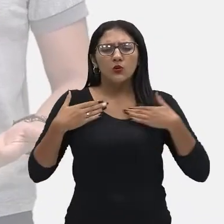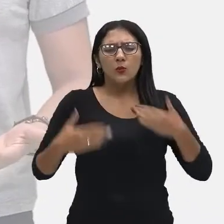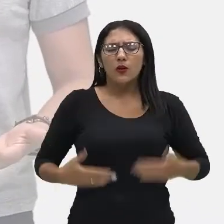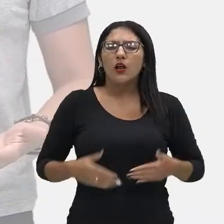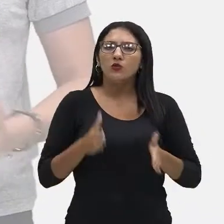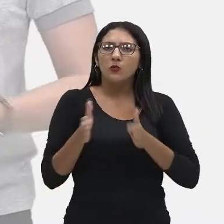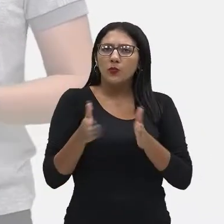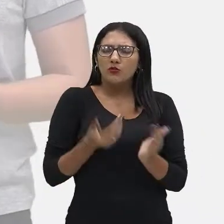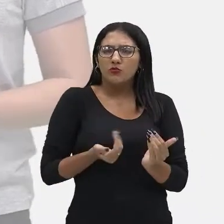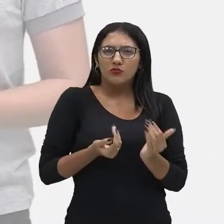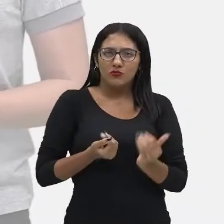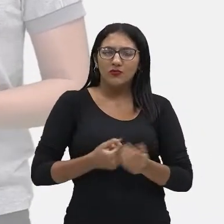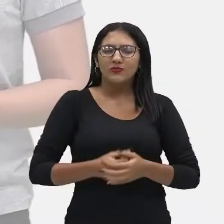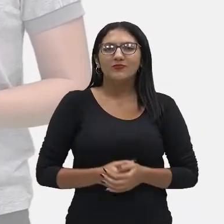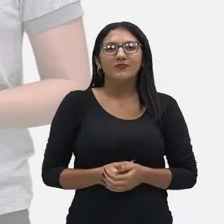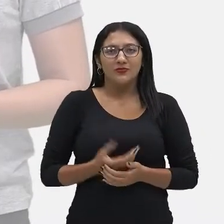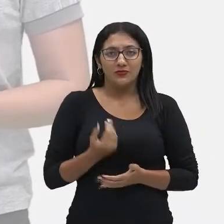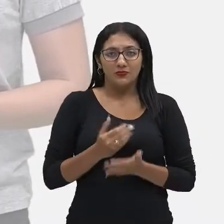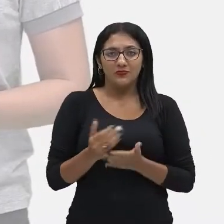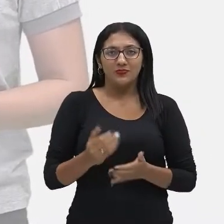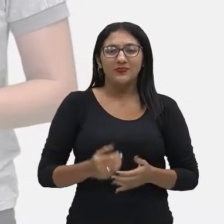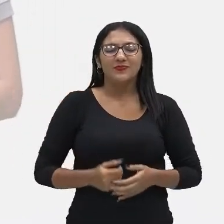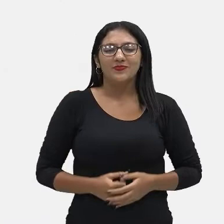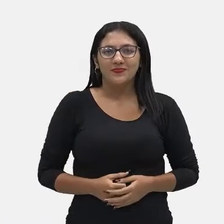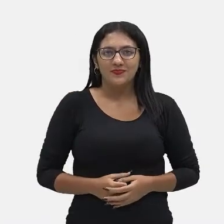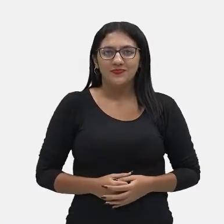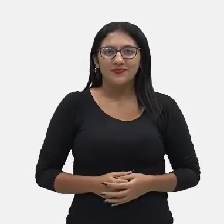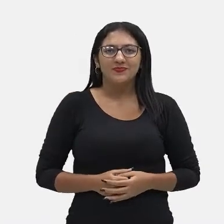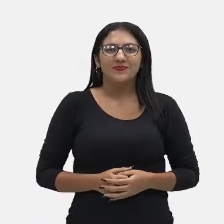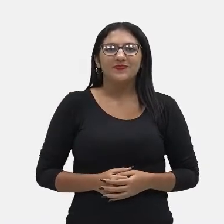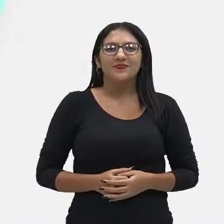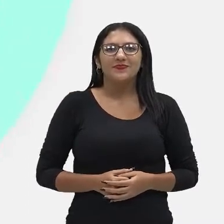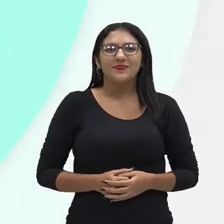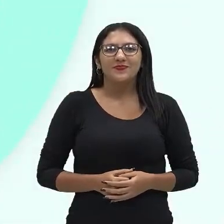durante a puberdade. Vamos lá, vamos para nossa aula.